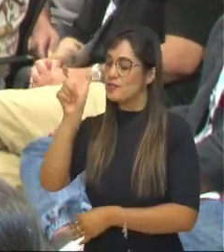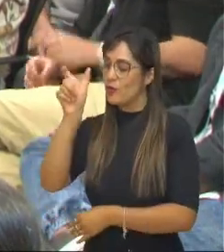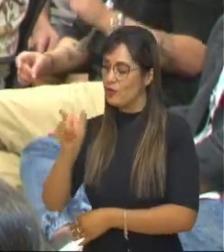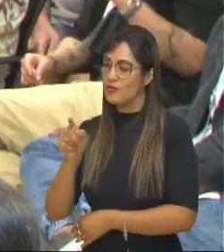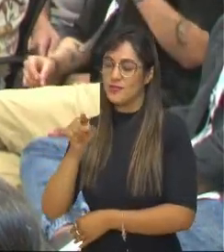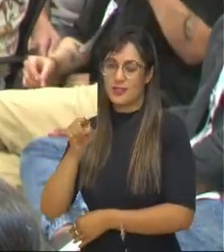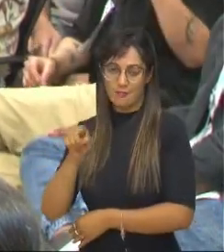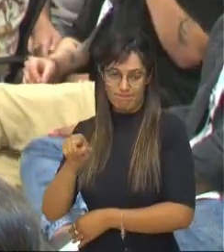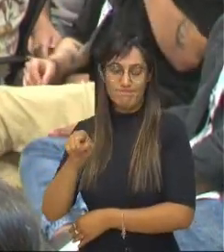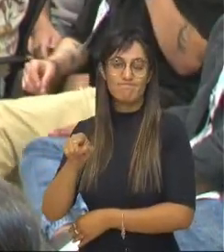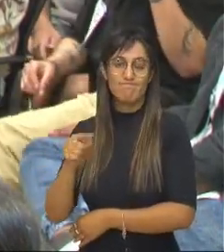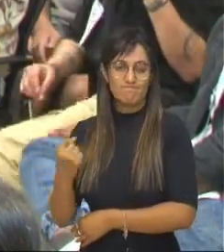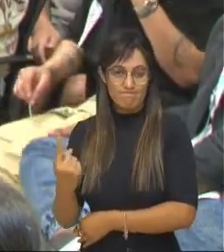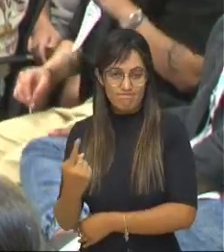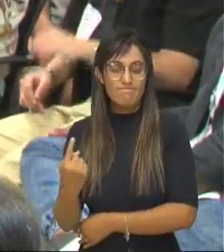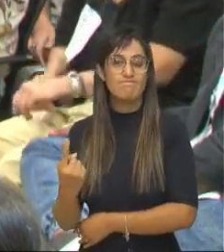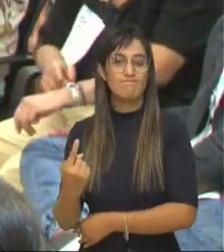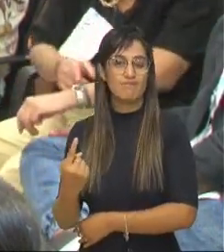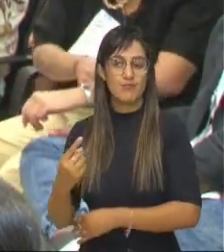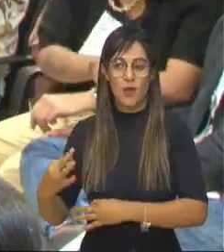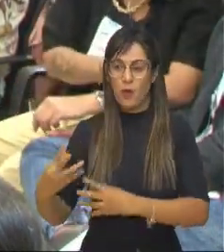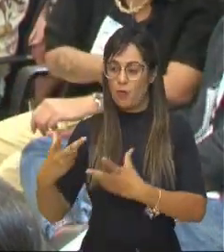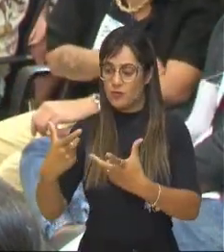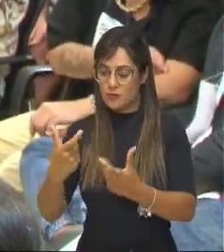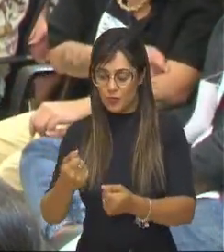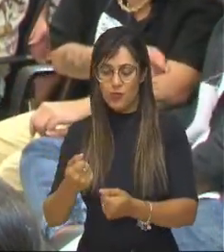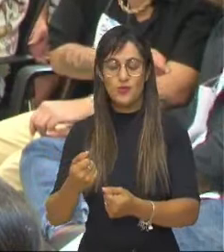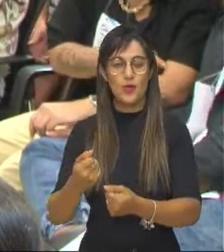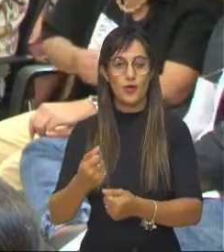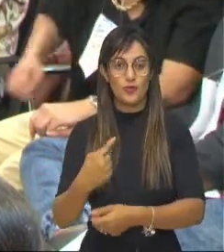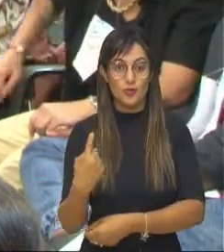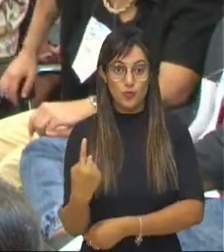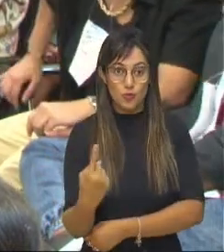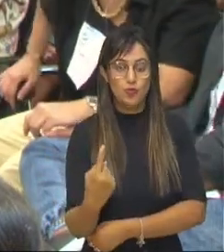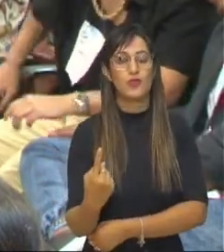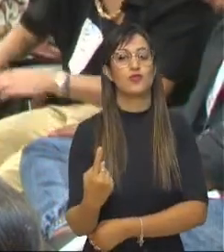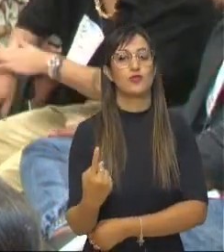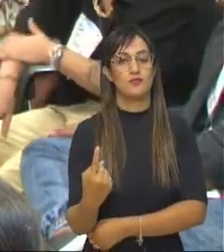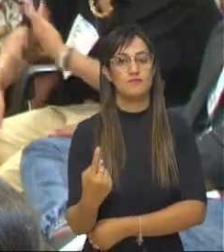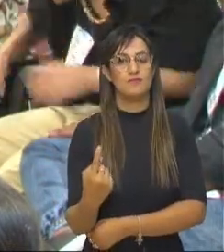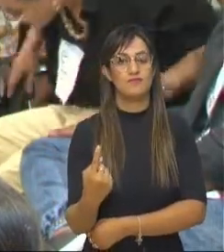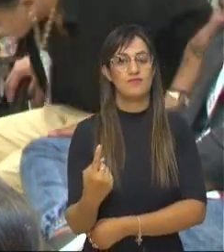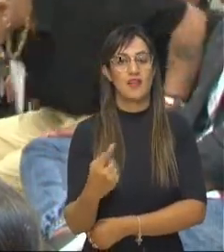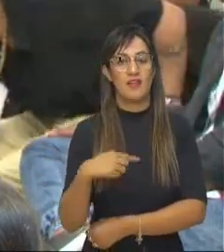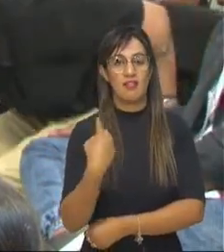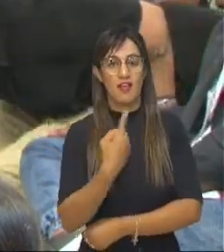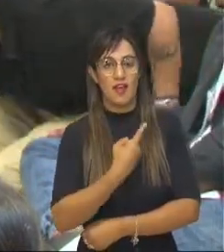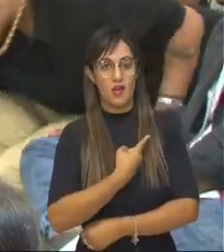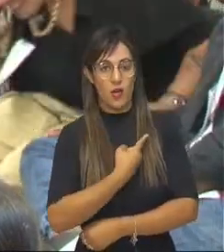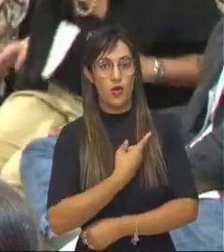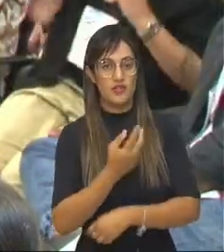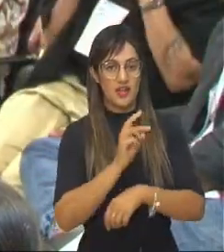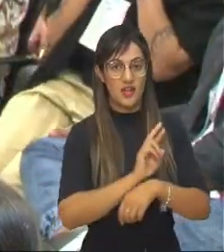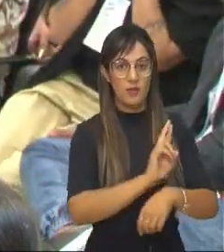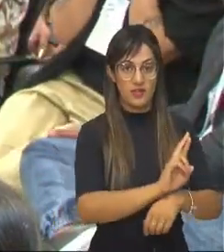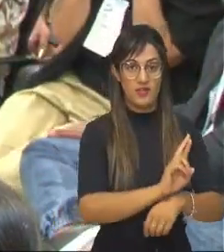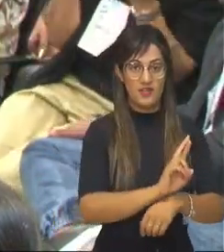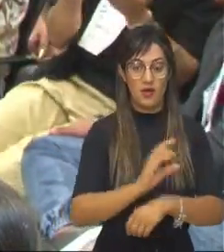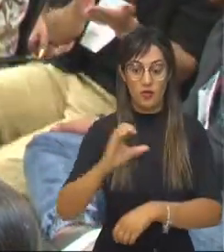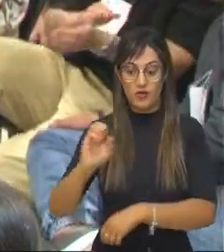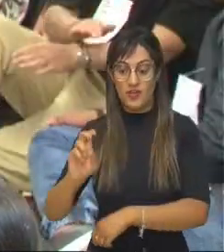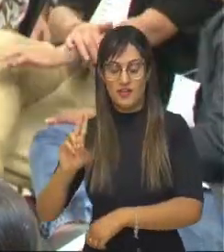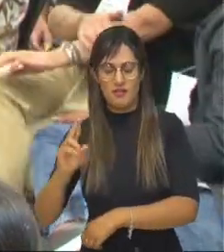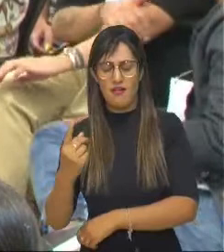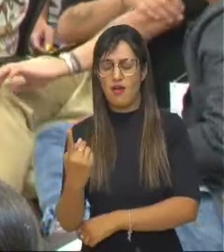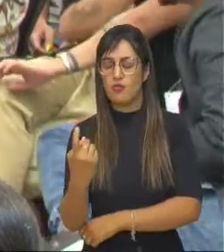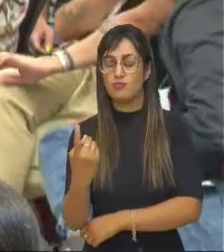é o único. Como todos nós aqui, praticamente, somos os únicos dentro da nossa representação. E um dia a Cel era única, única